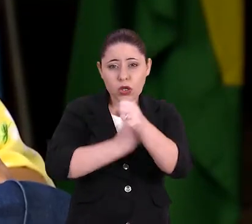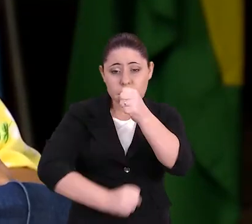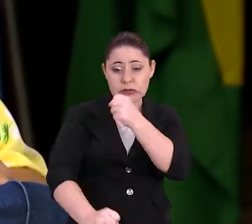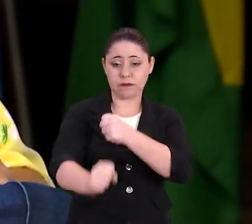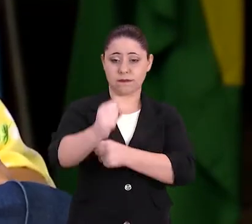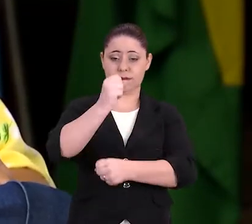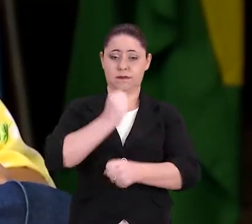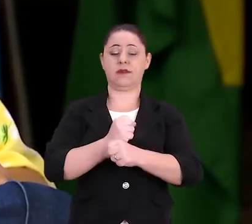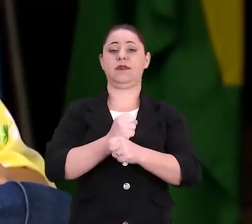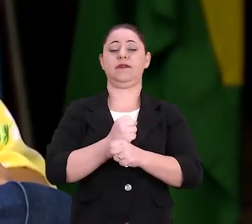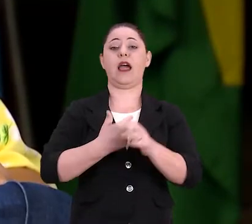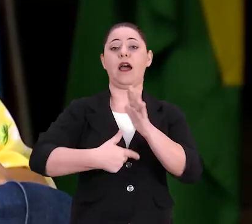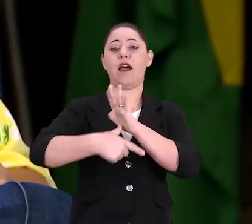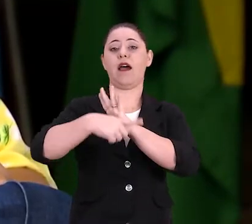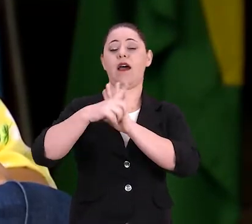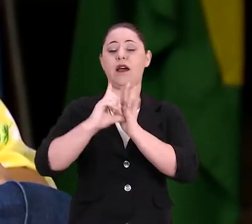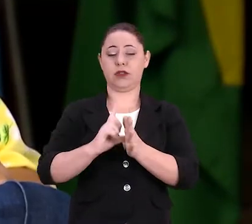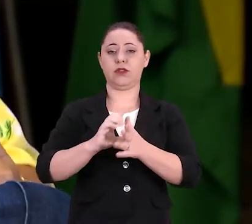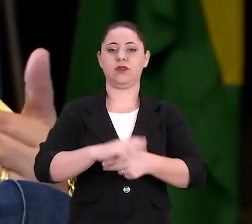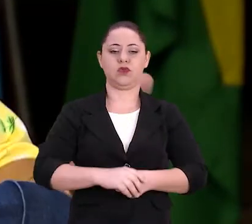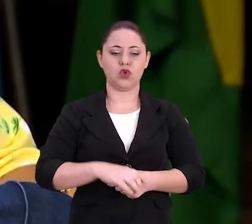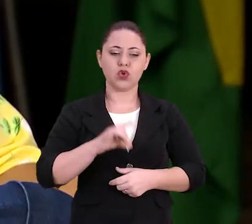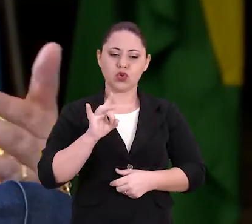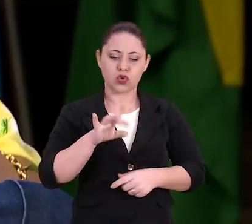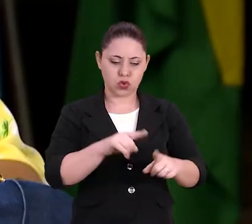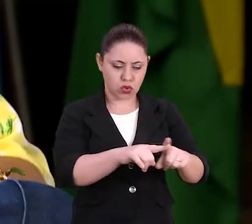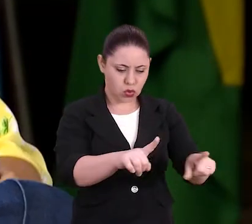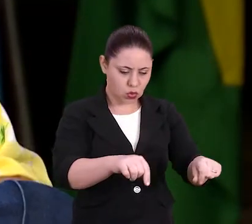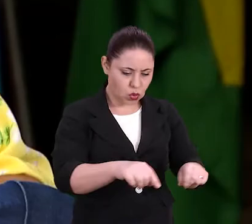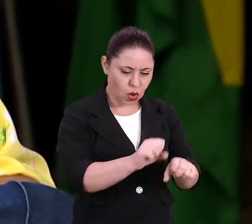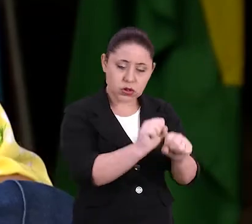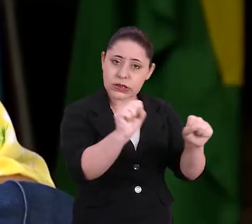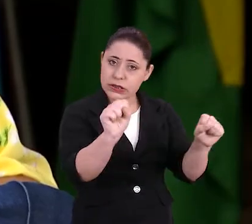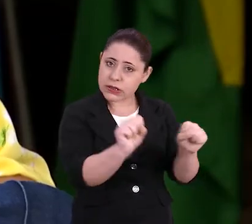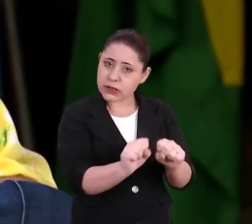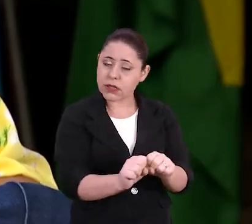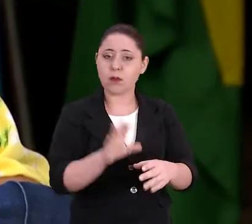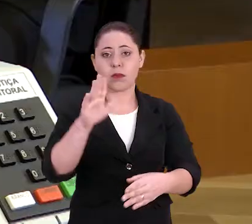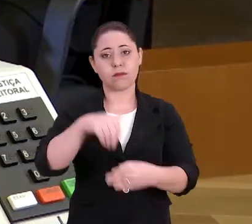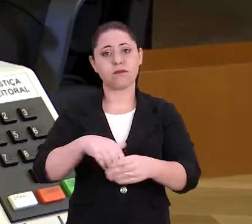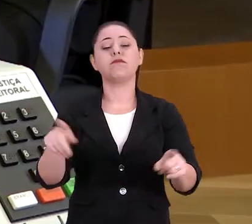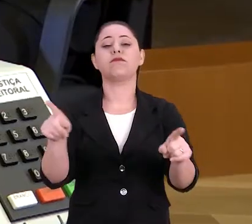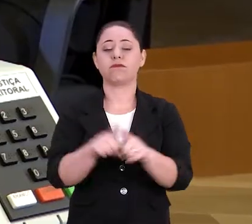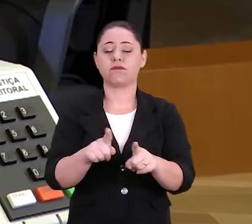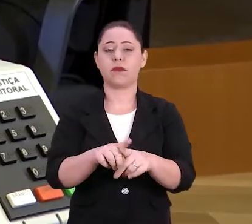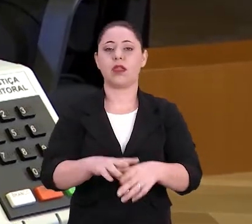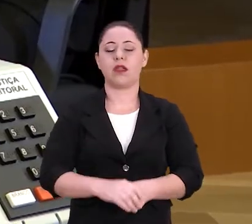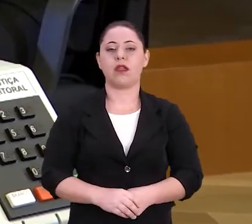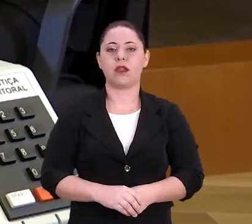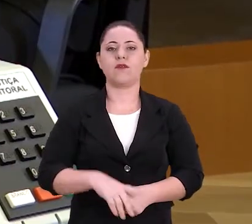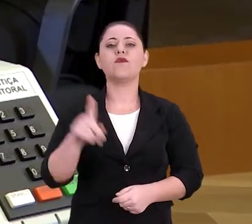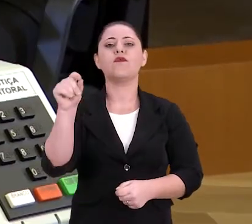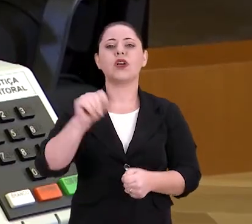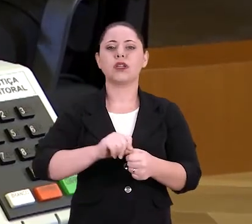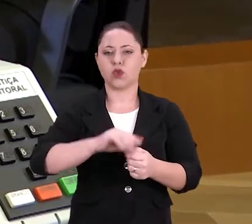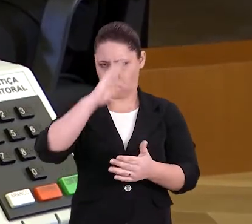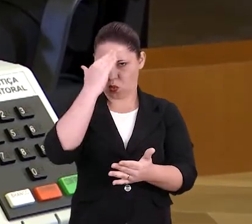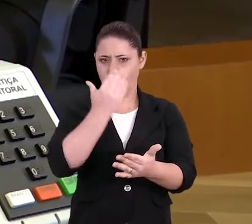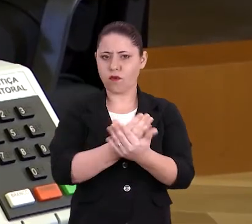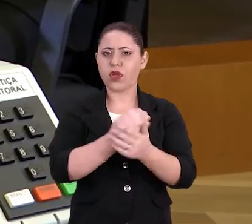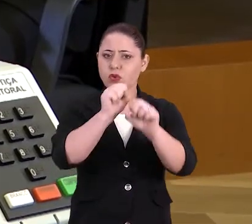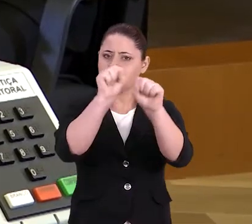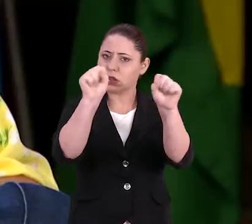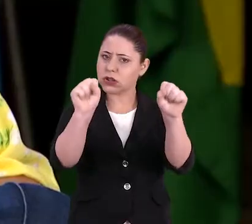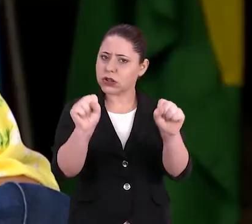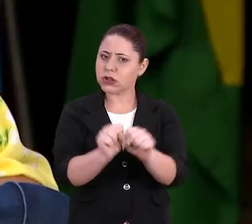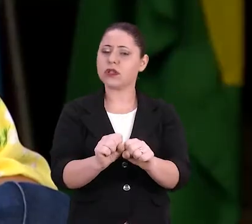eleição. Então, Só a urna? Urna e os sistemas eleitorais também. Ah, sim, isso garante mais confiabilidade ao